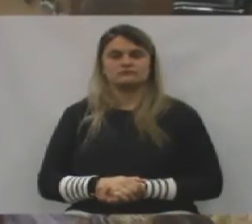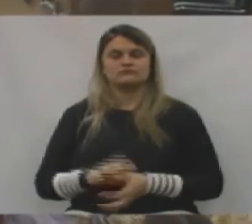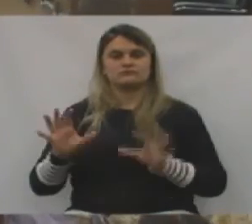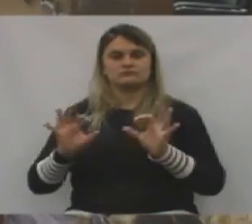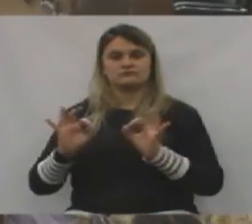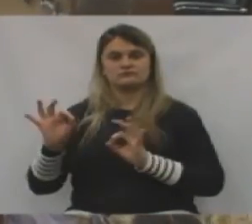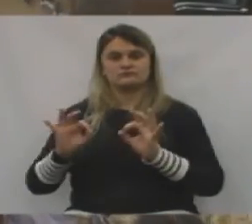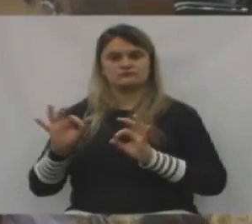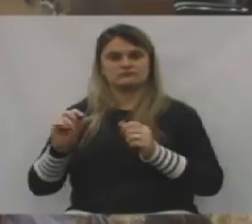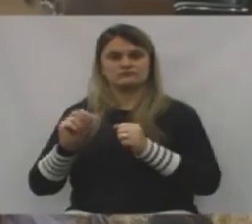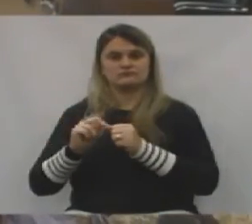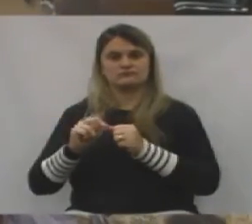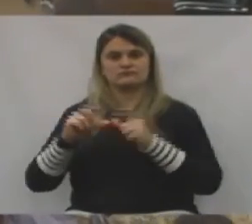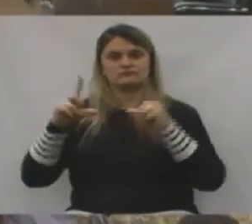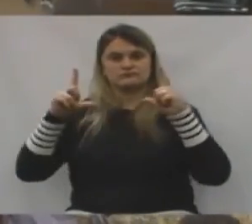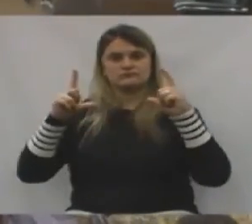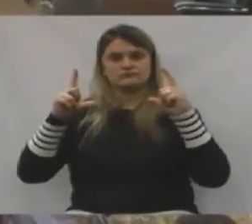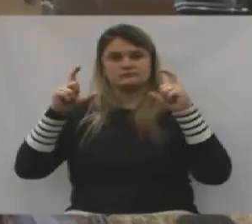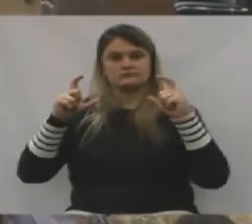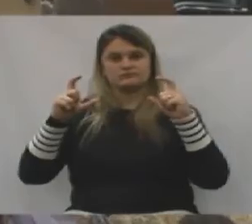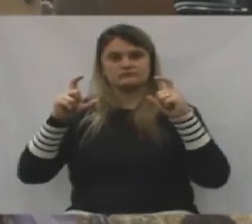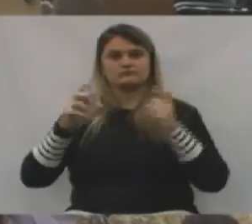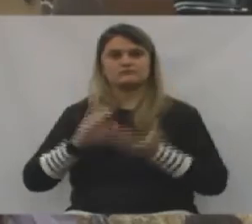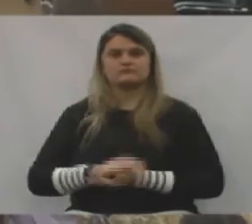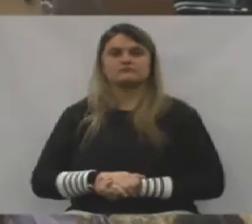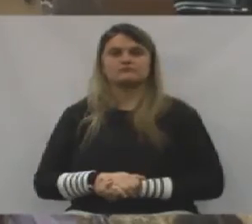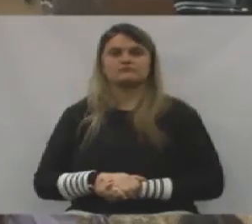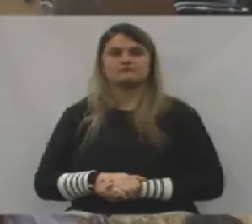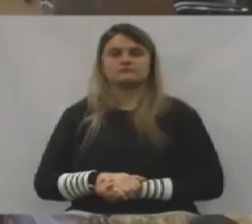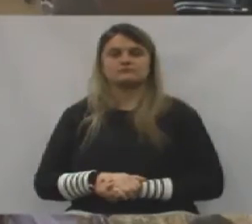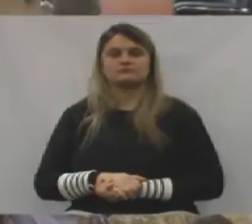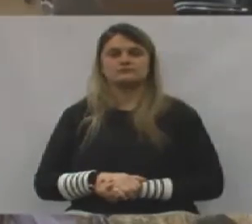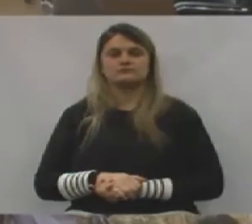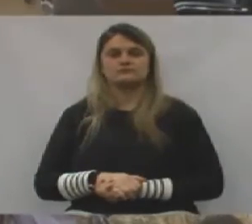na frente ali. E